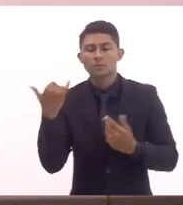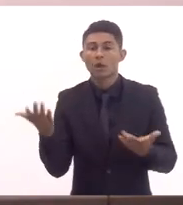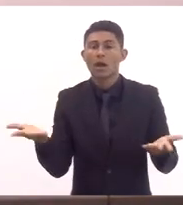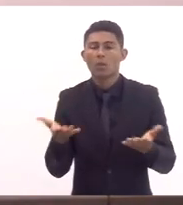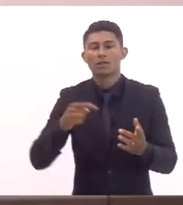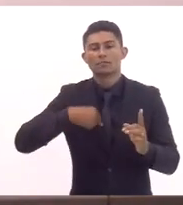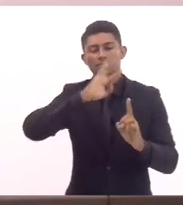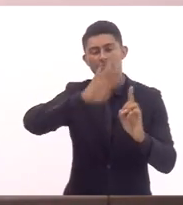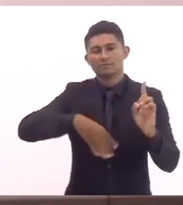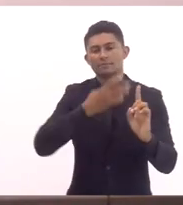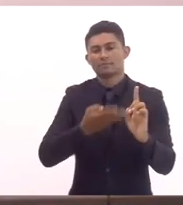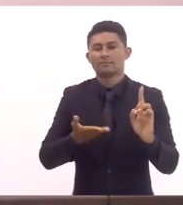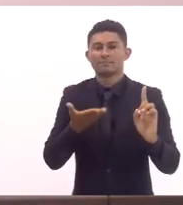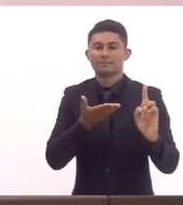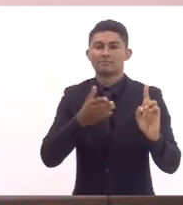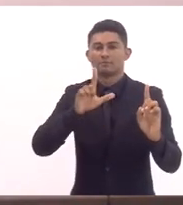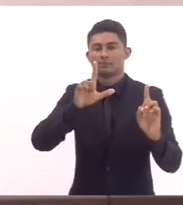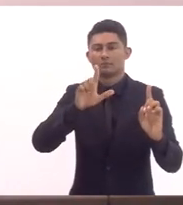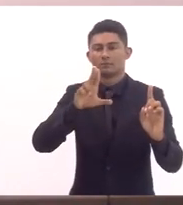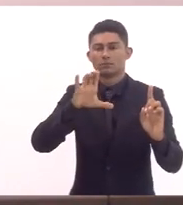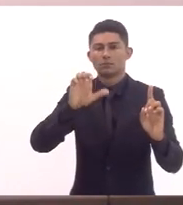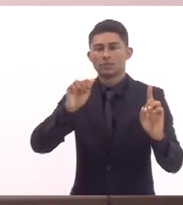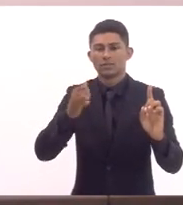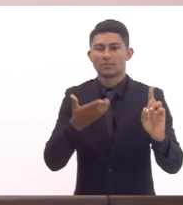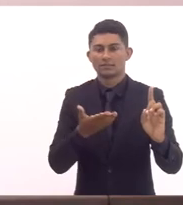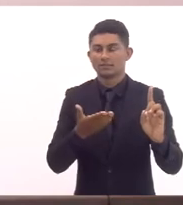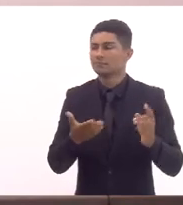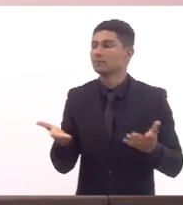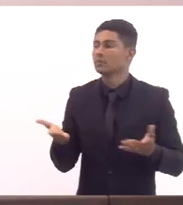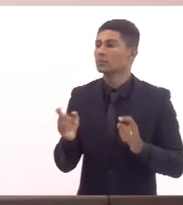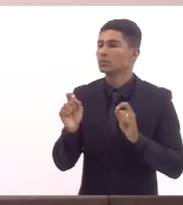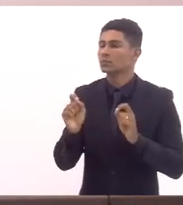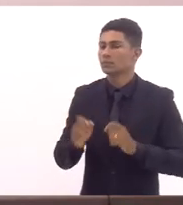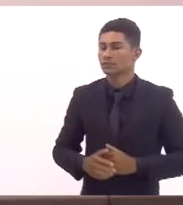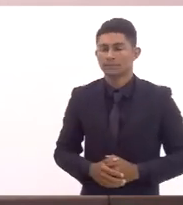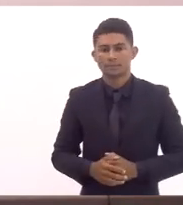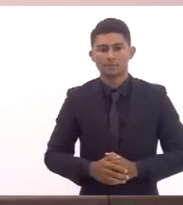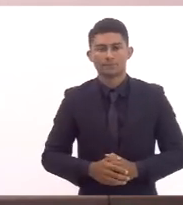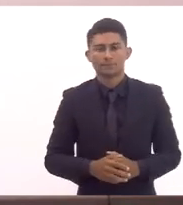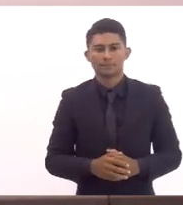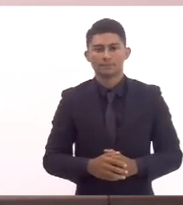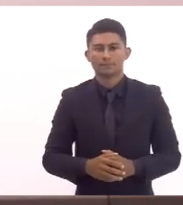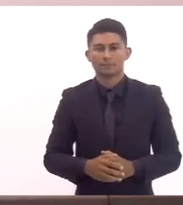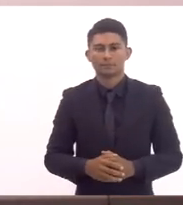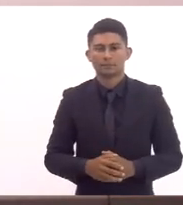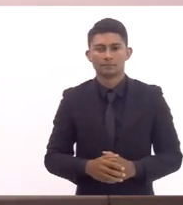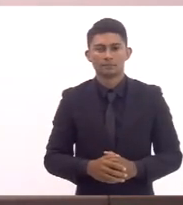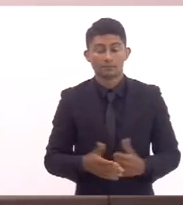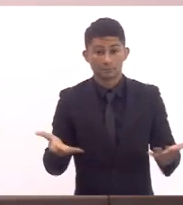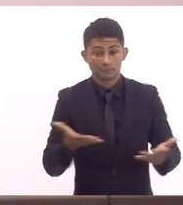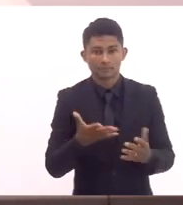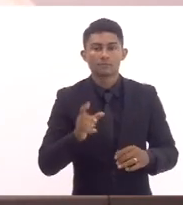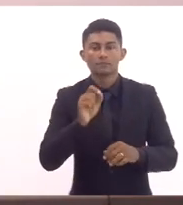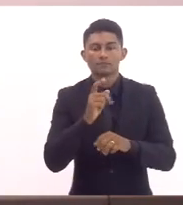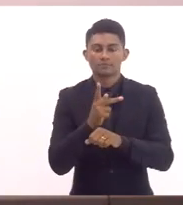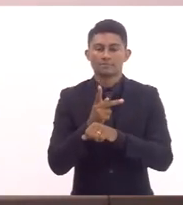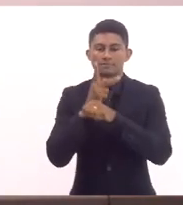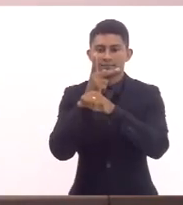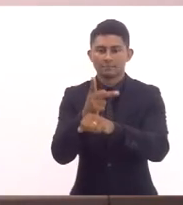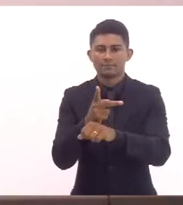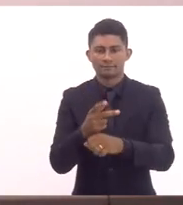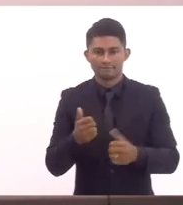homenagear a Lúcia a sua uma grande companheira Nossa Morgana e agora em vários prêmios Então vamos lá